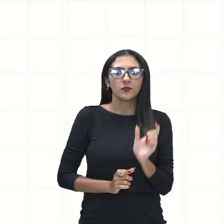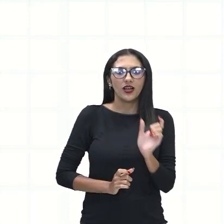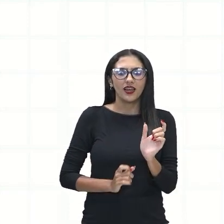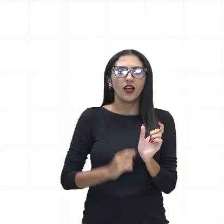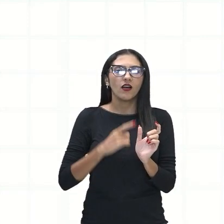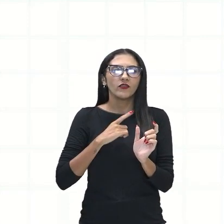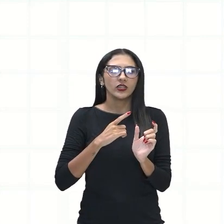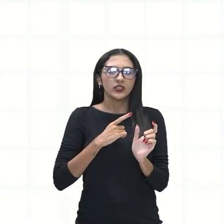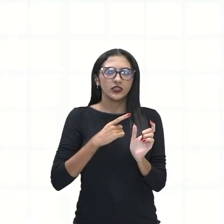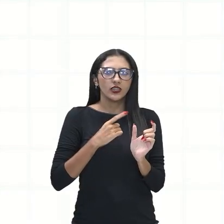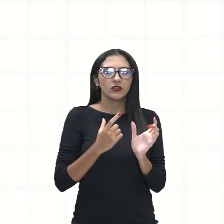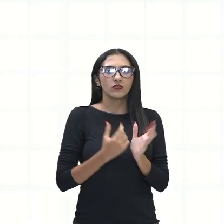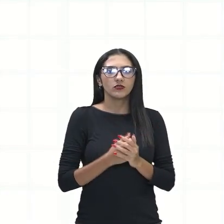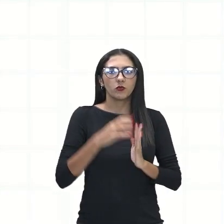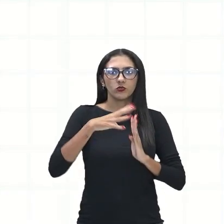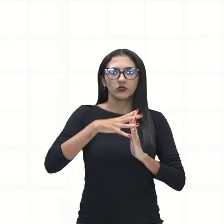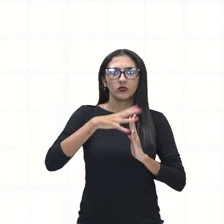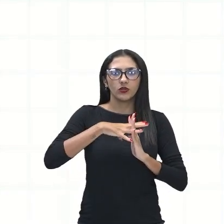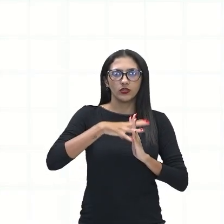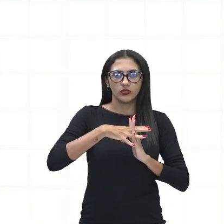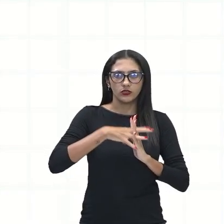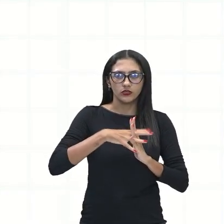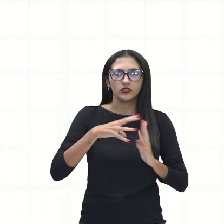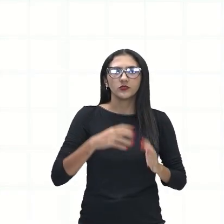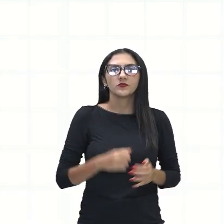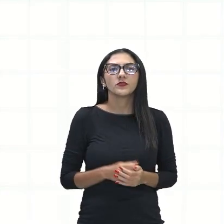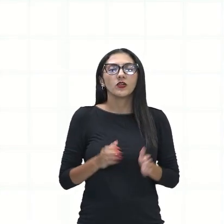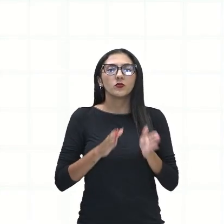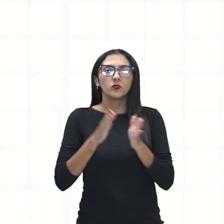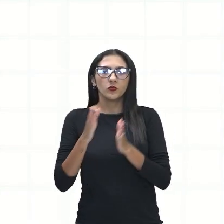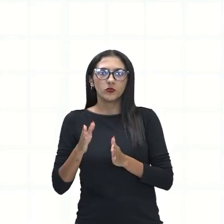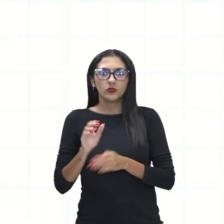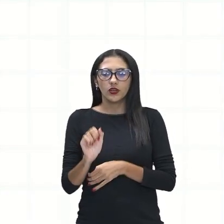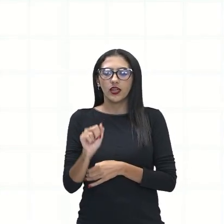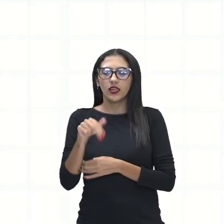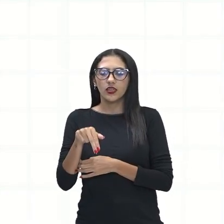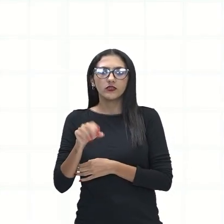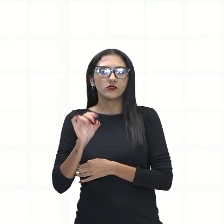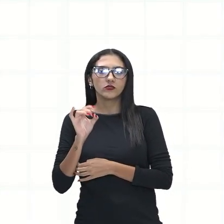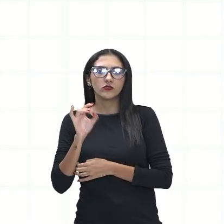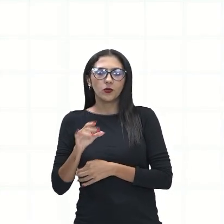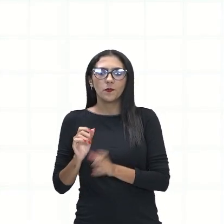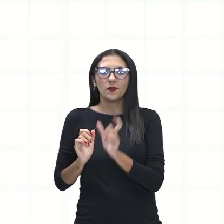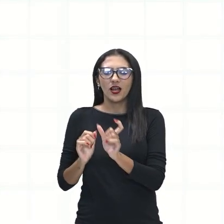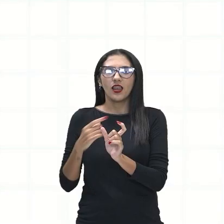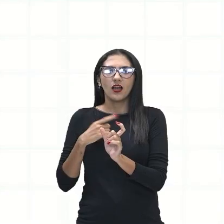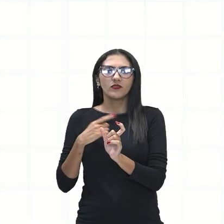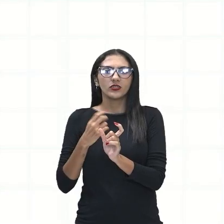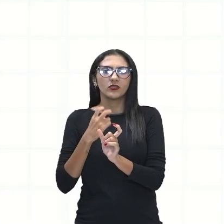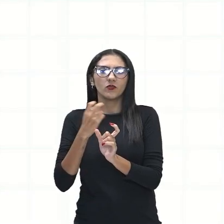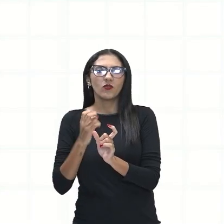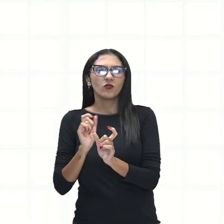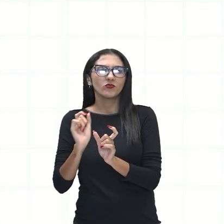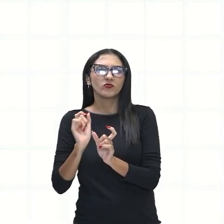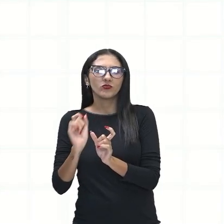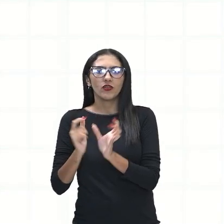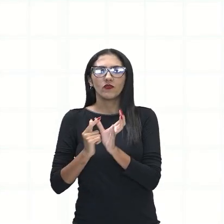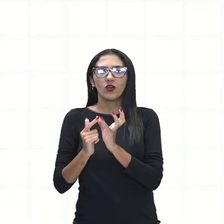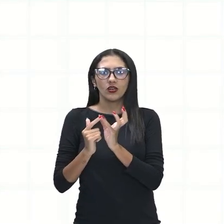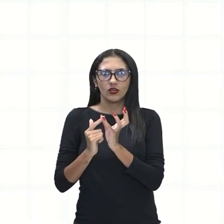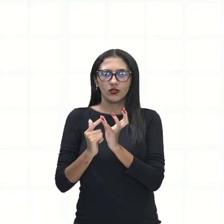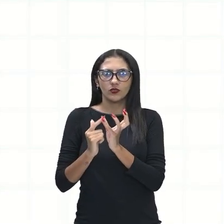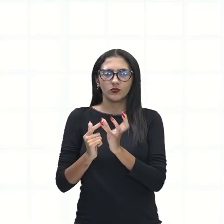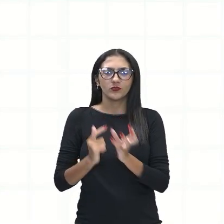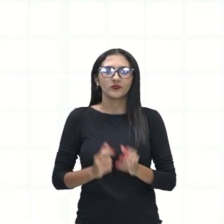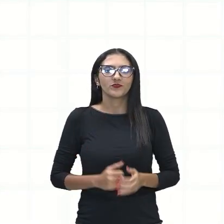de consoante e o an antes de palavras que começam com som de vogal. Anotem, tá?